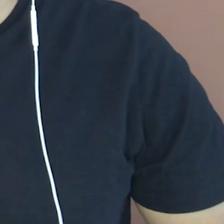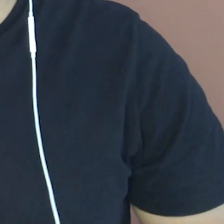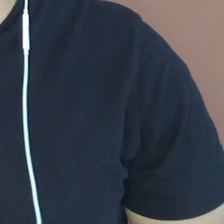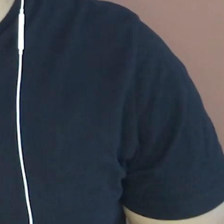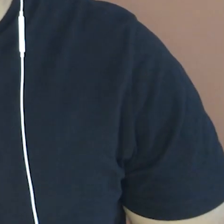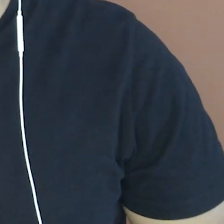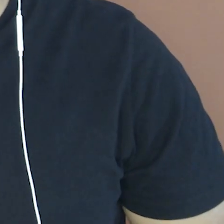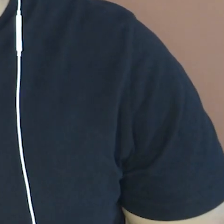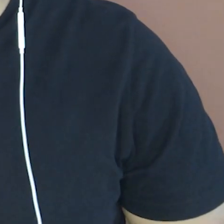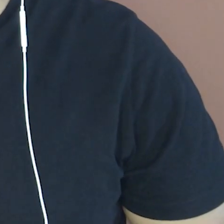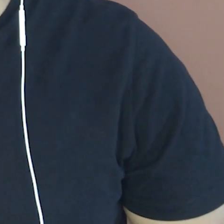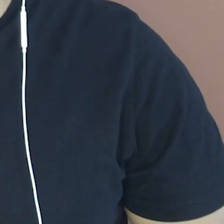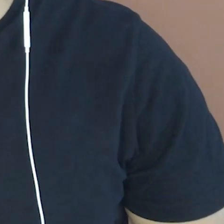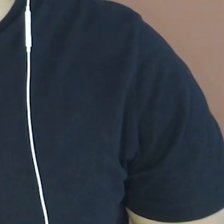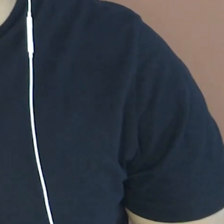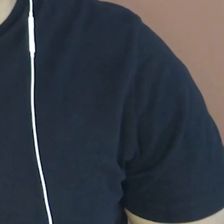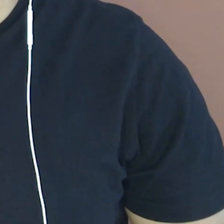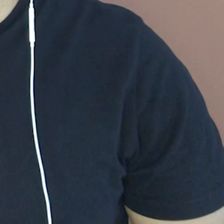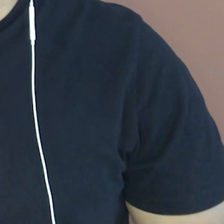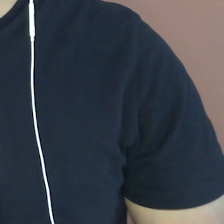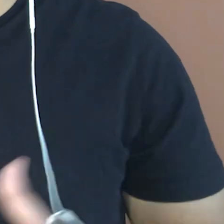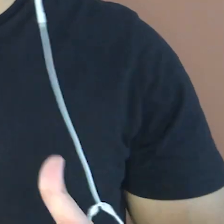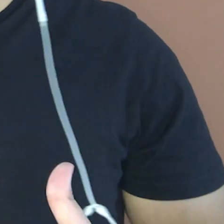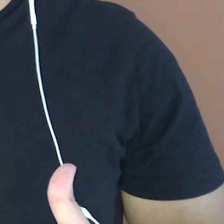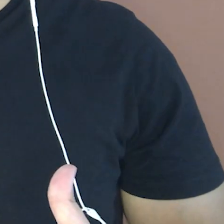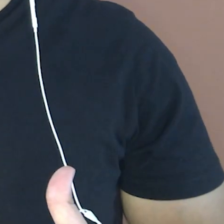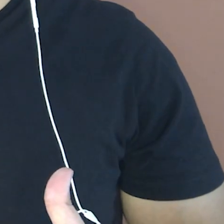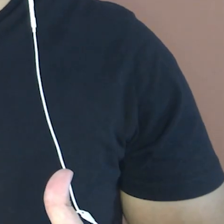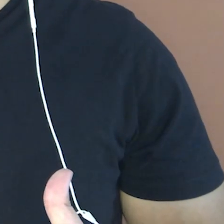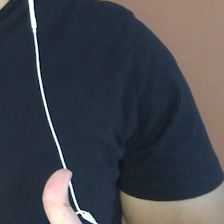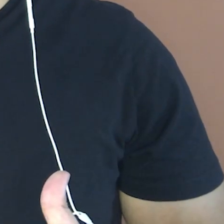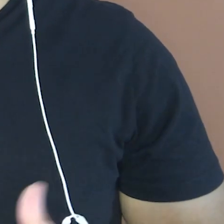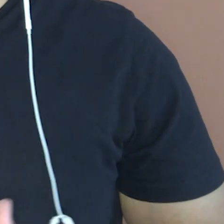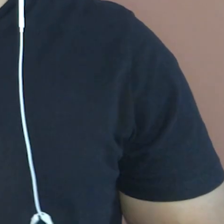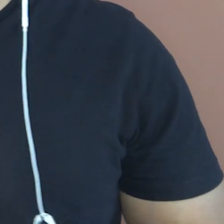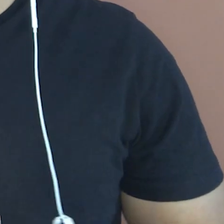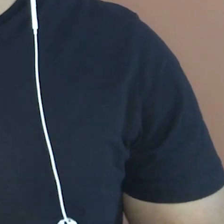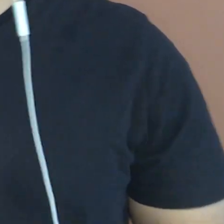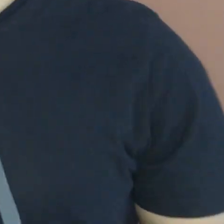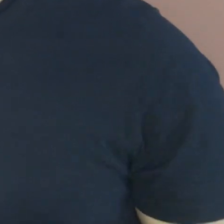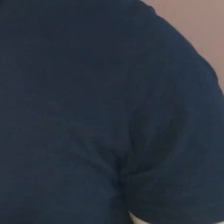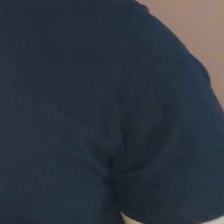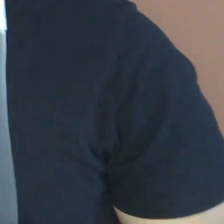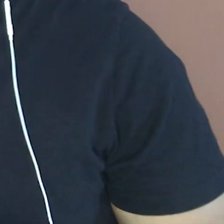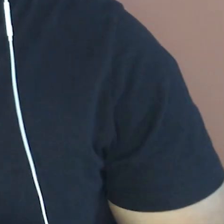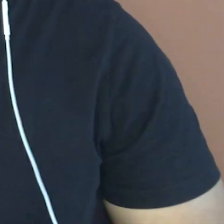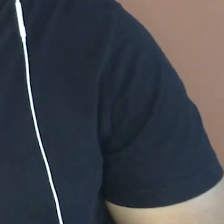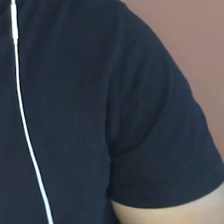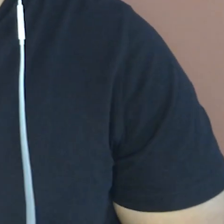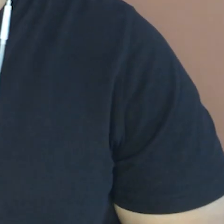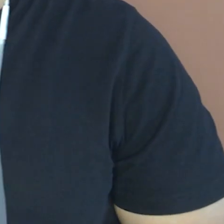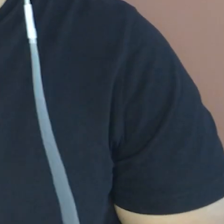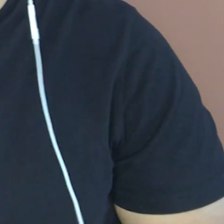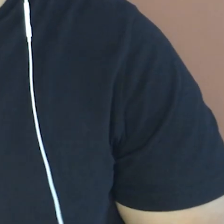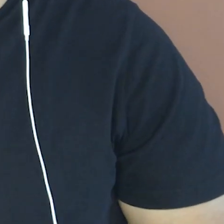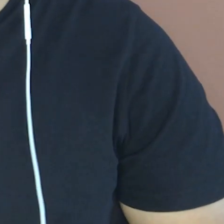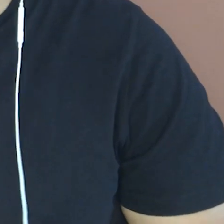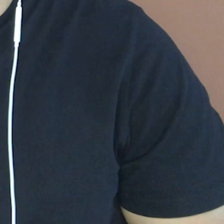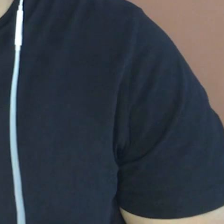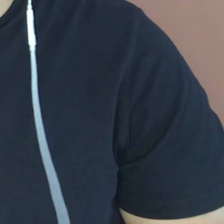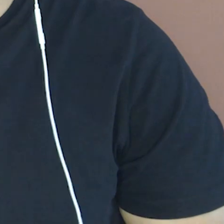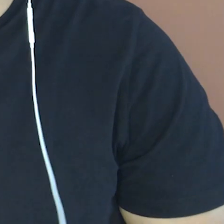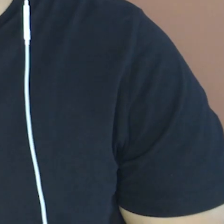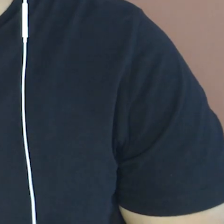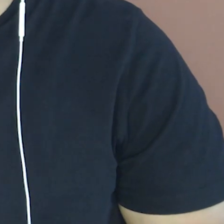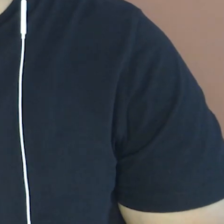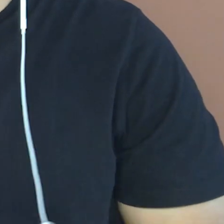segunda temporada do Nós no Batente. Para quem ainda não conhece, é esse projeto super bacana aqui do Porto Dragão, ó. É uma série